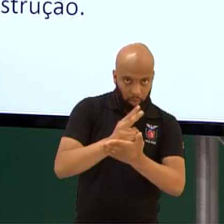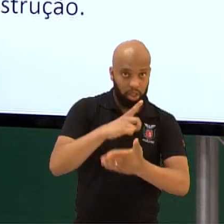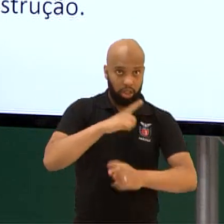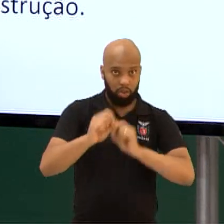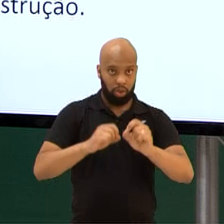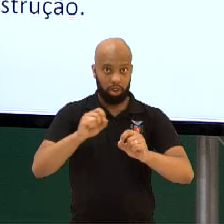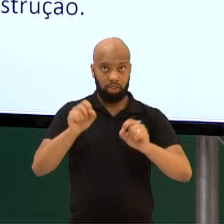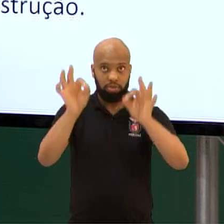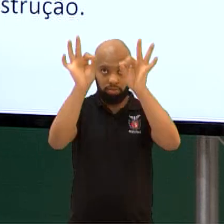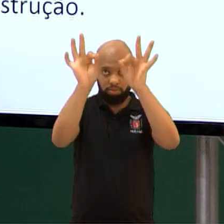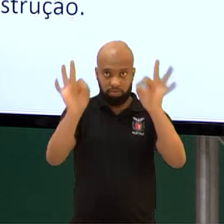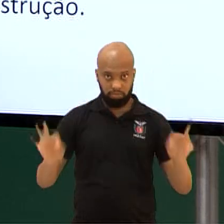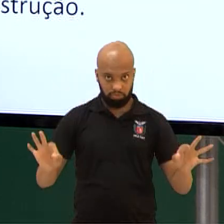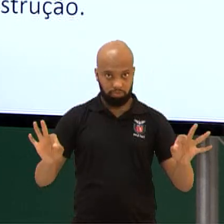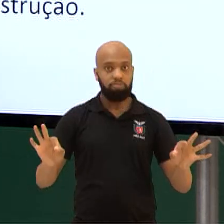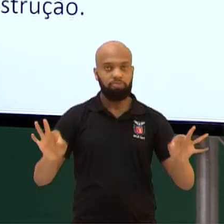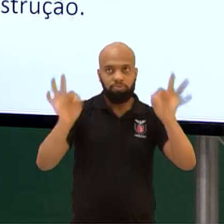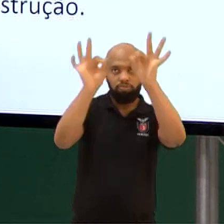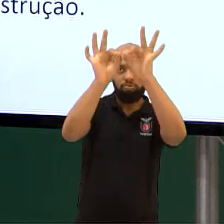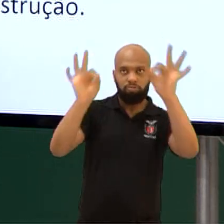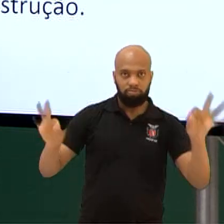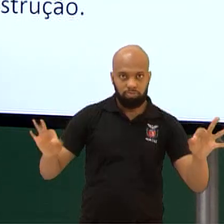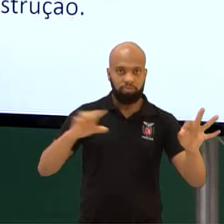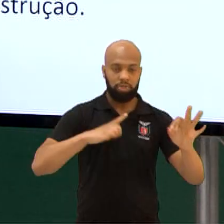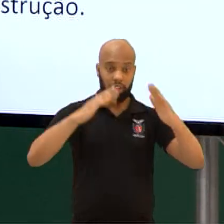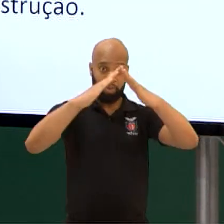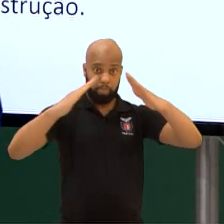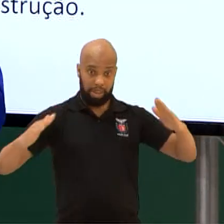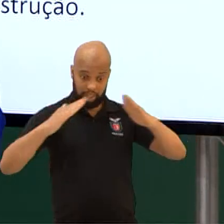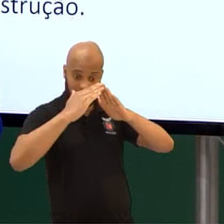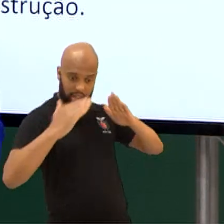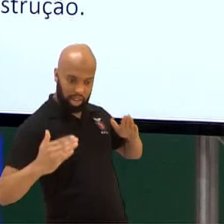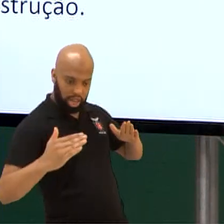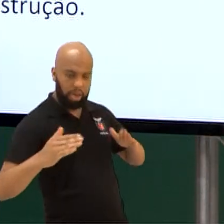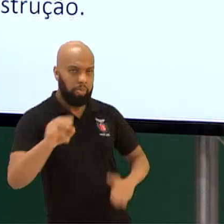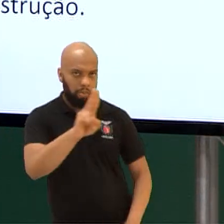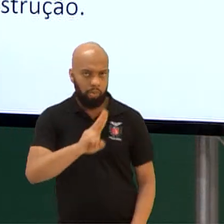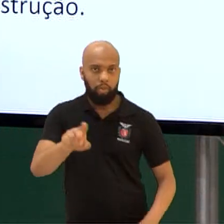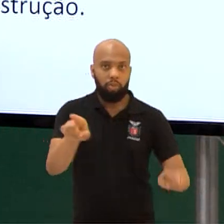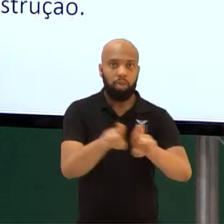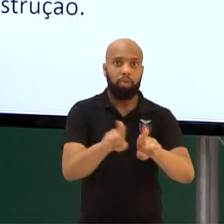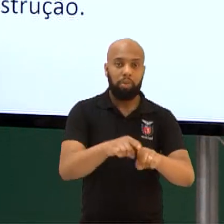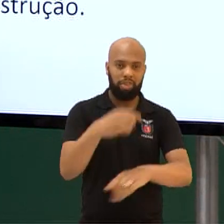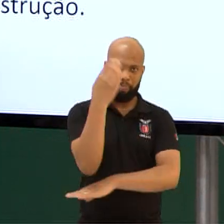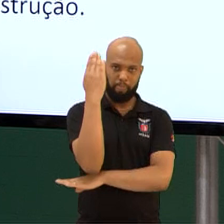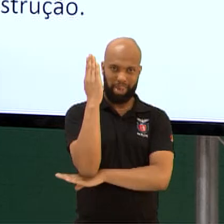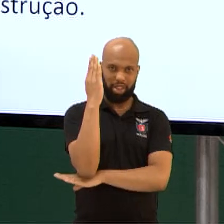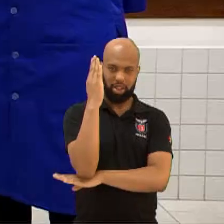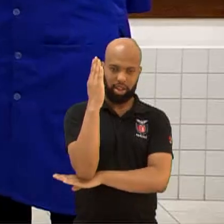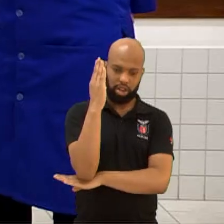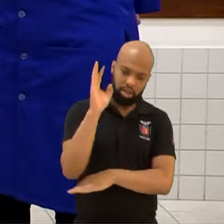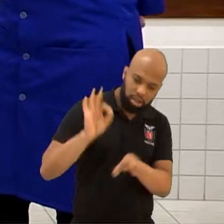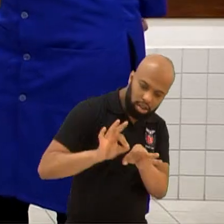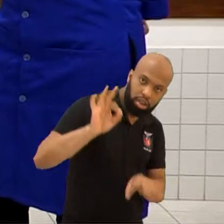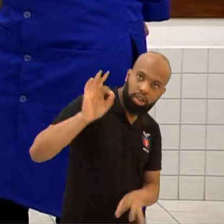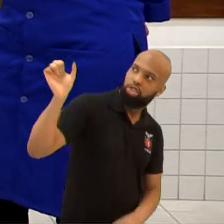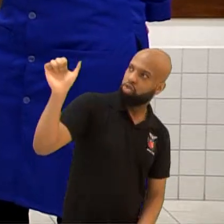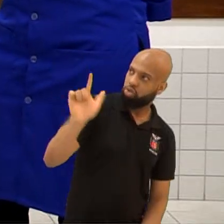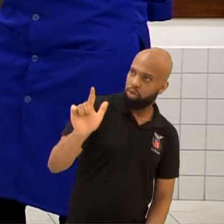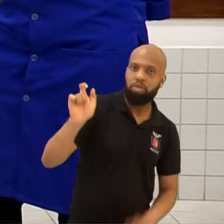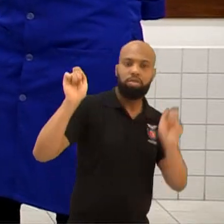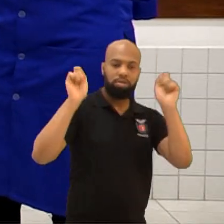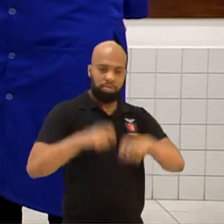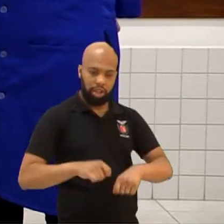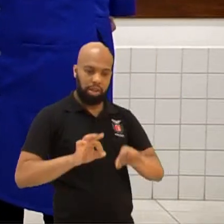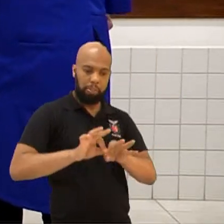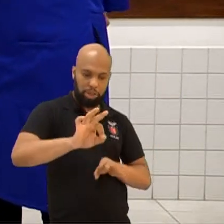retas transversais nessa figura da pirâmide e da sombra, utilizando também uma estaca. Vejamos aí qual